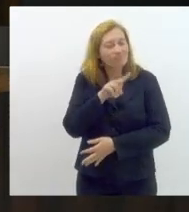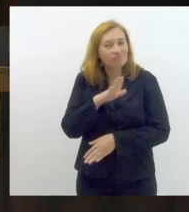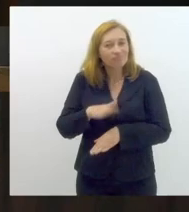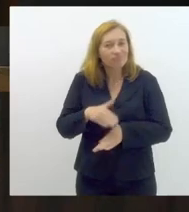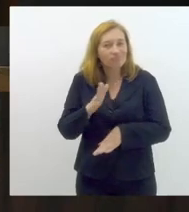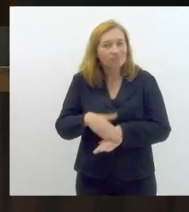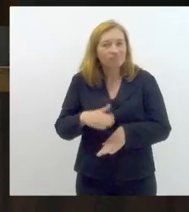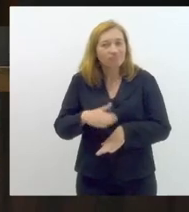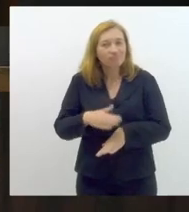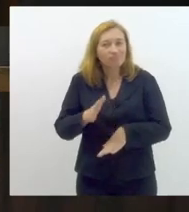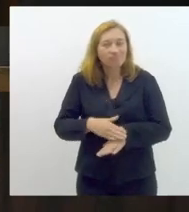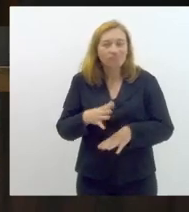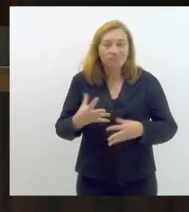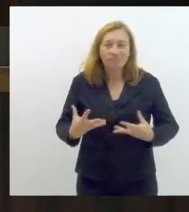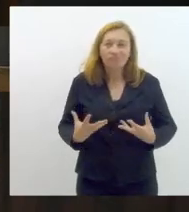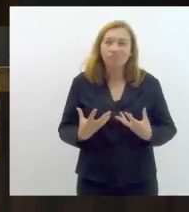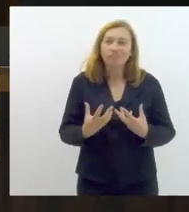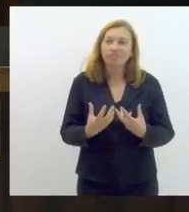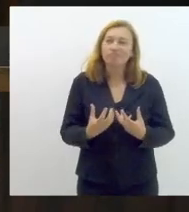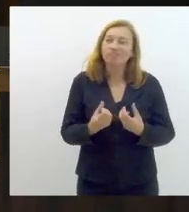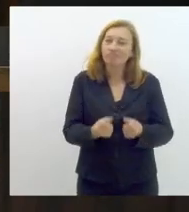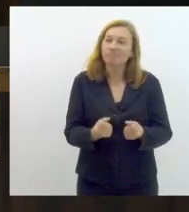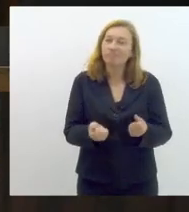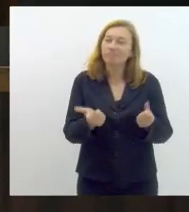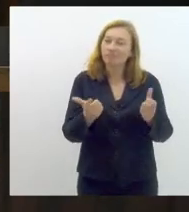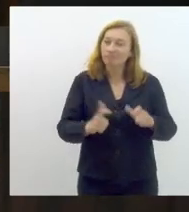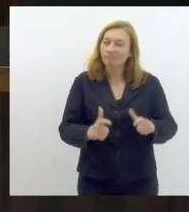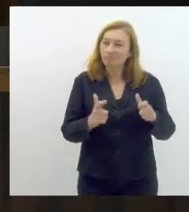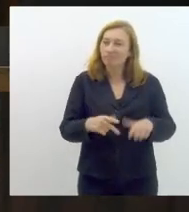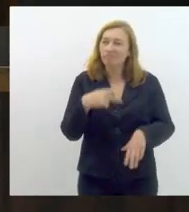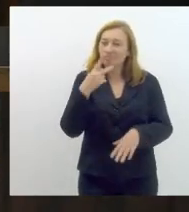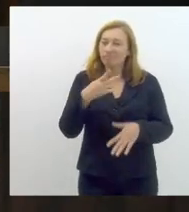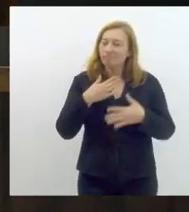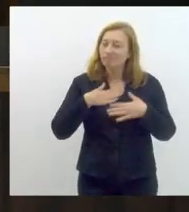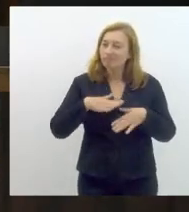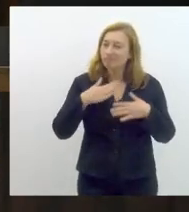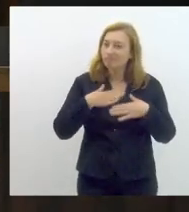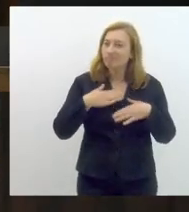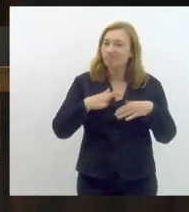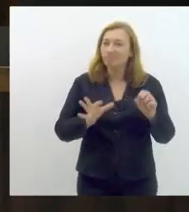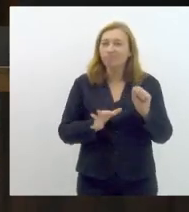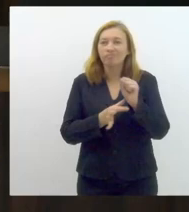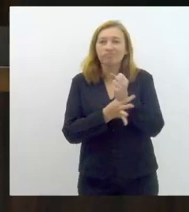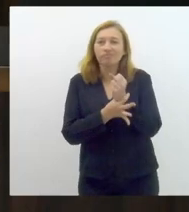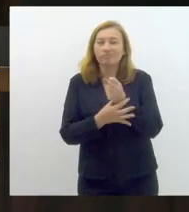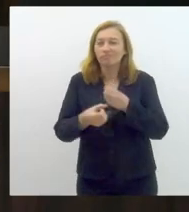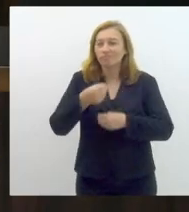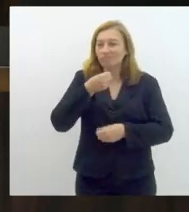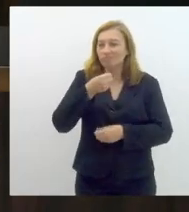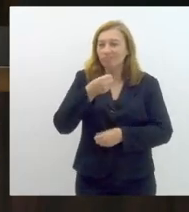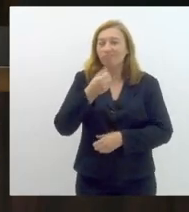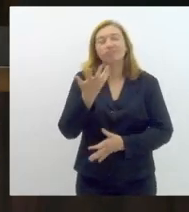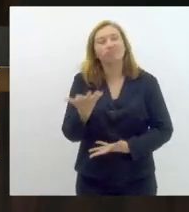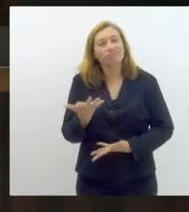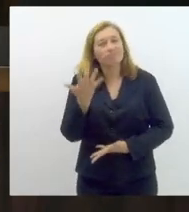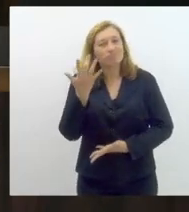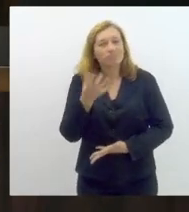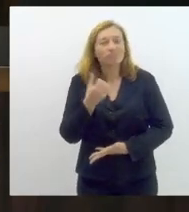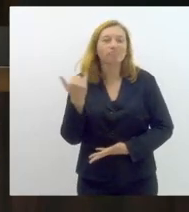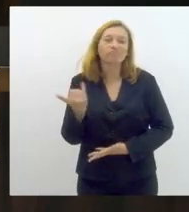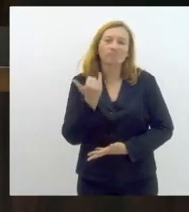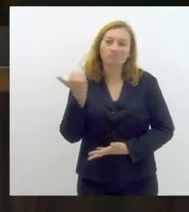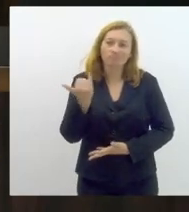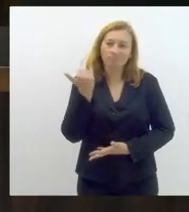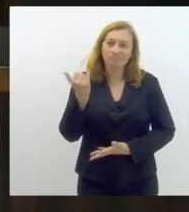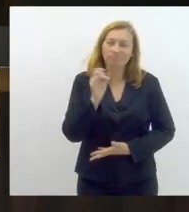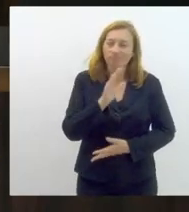se apropriando desse espaço, ocupando, falando com tranquilidade, segurança no microfone. Eu acho que é muito